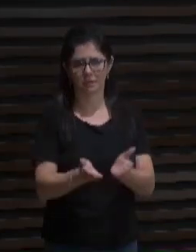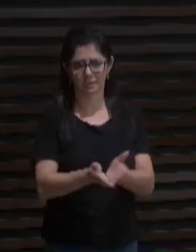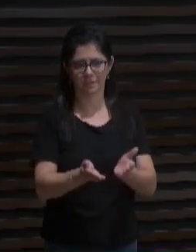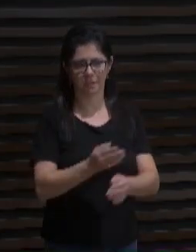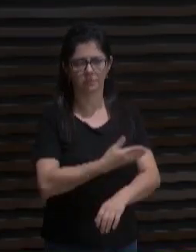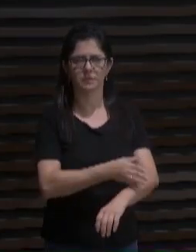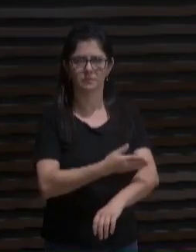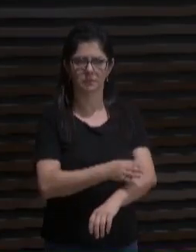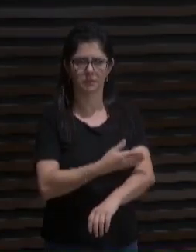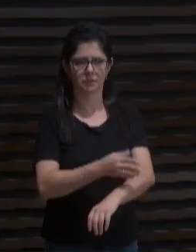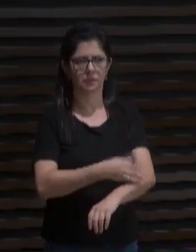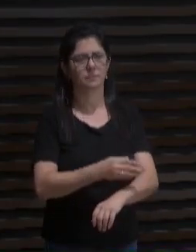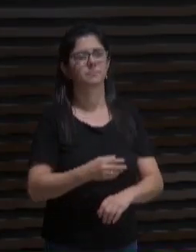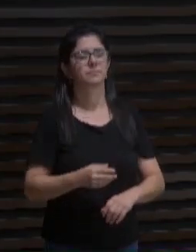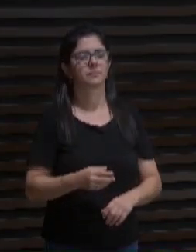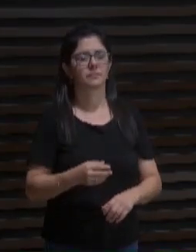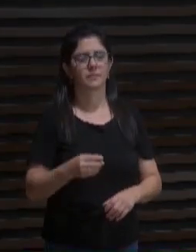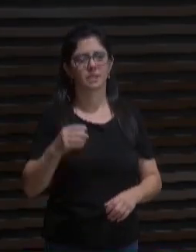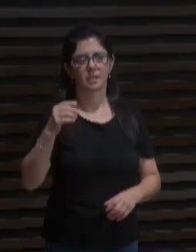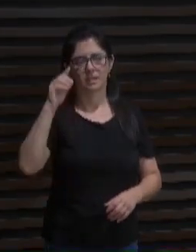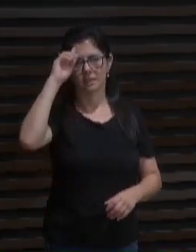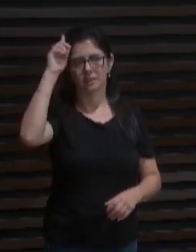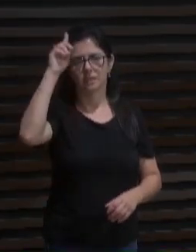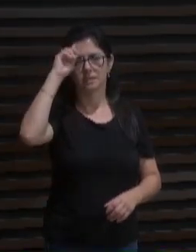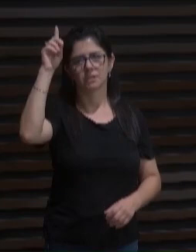cada dia mais essa vida cristã na prática.